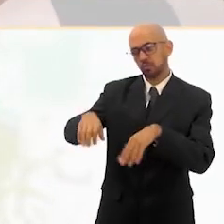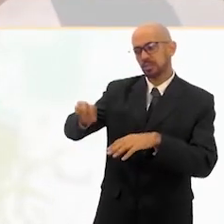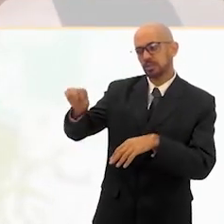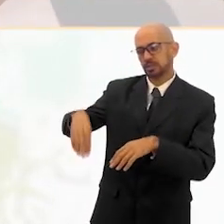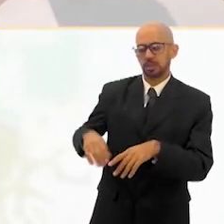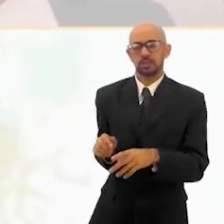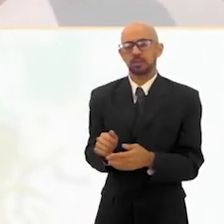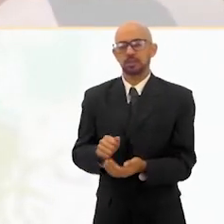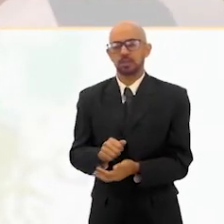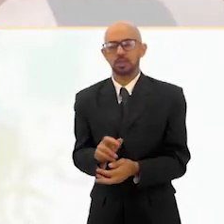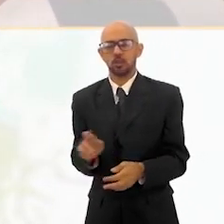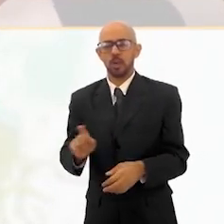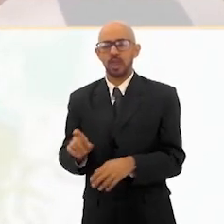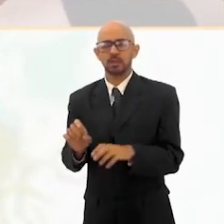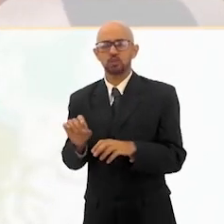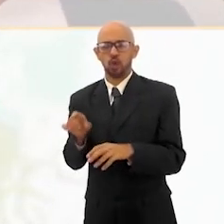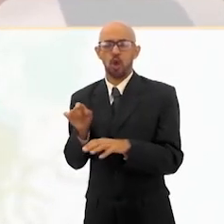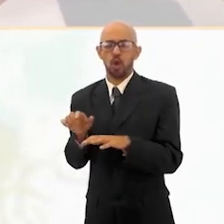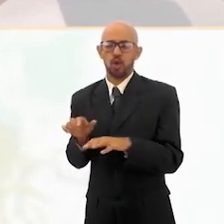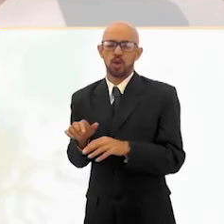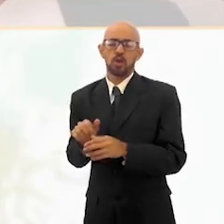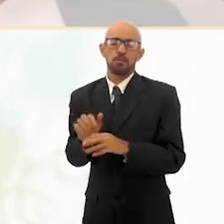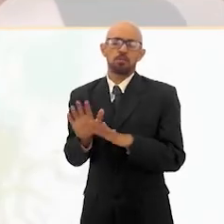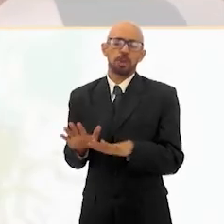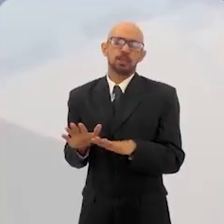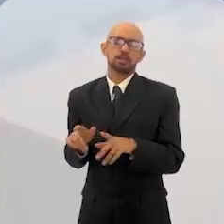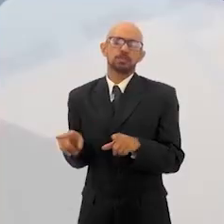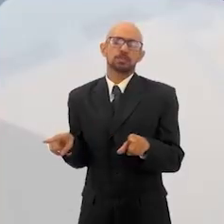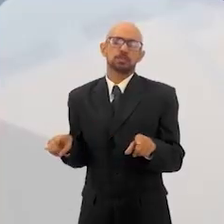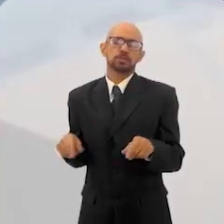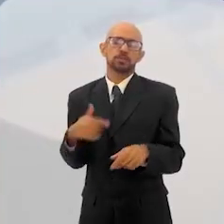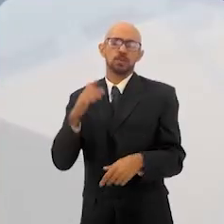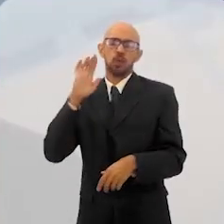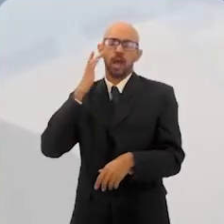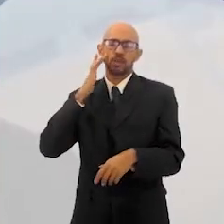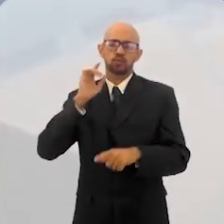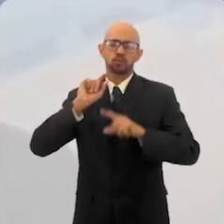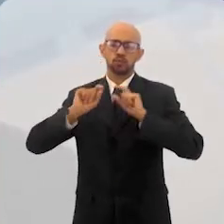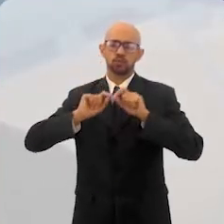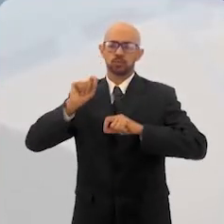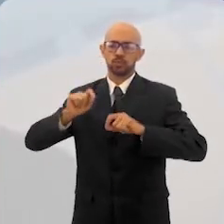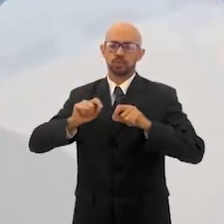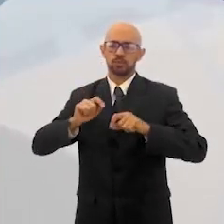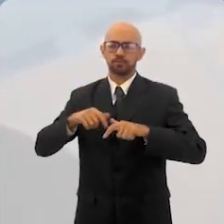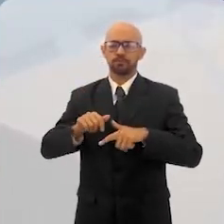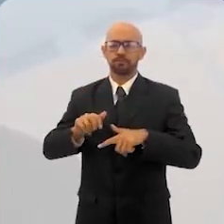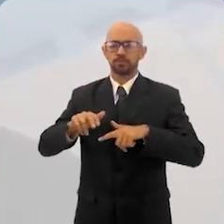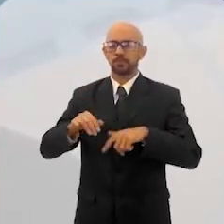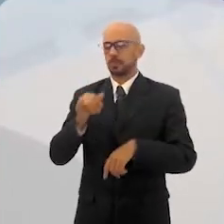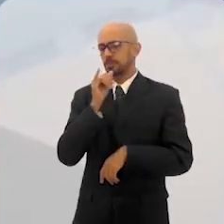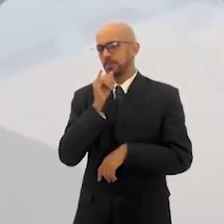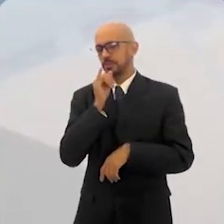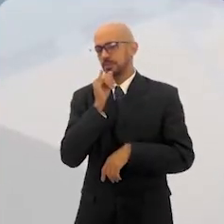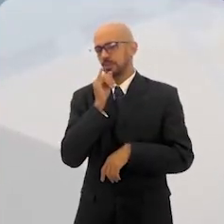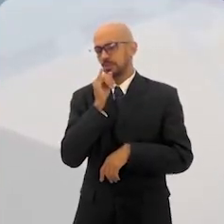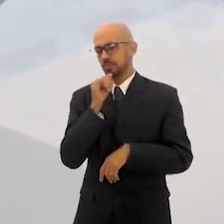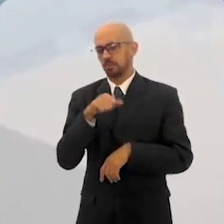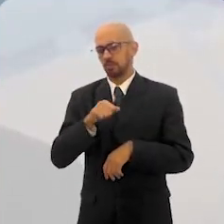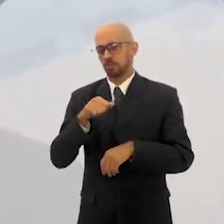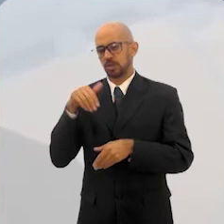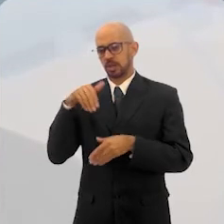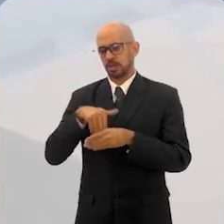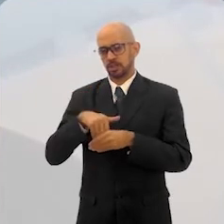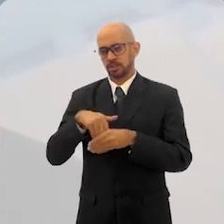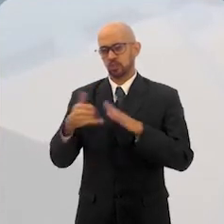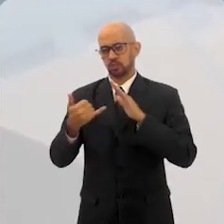Talvez sim. Eu acho que não necessariamente só isso. Eu acho que assim, porque, por exemplo, eu na eleição